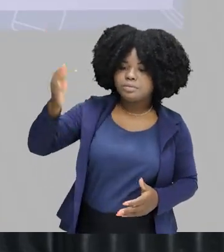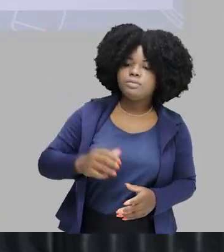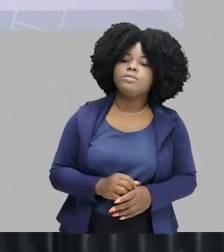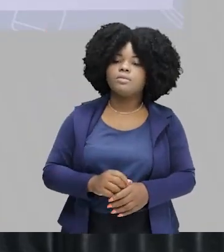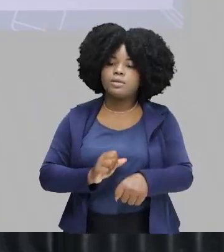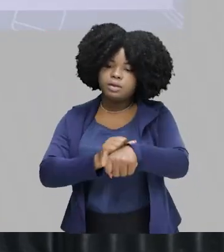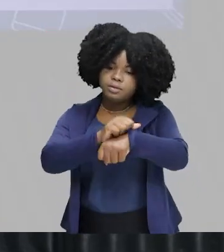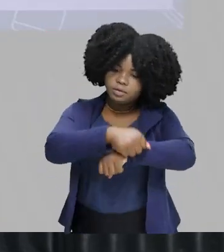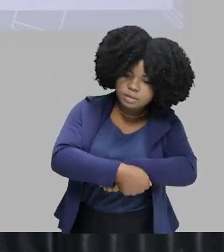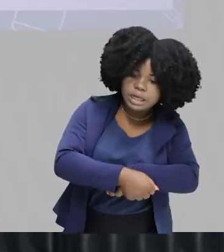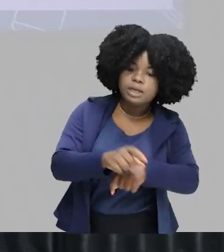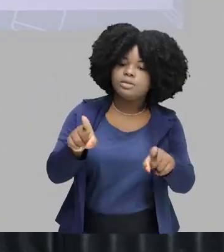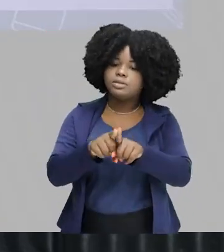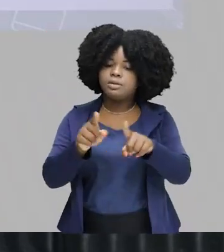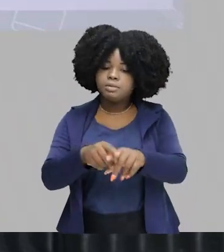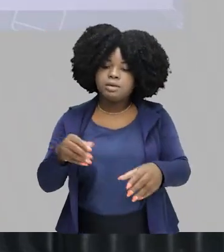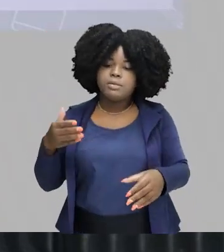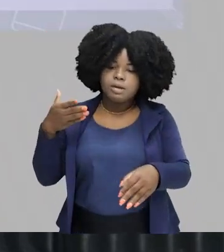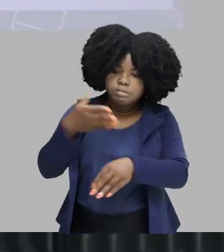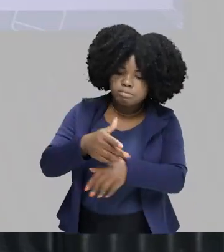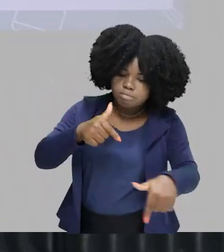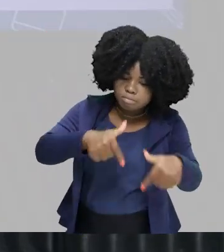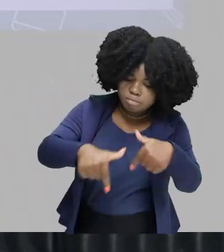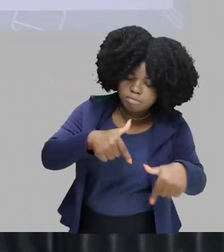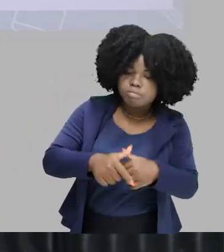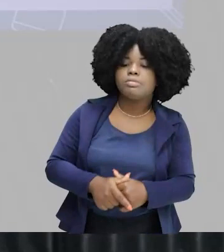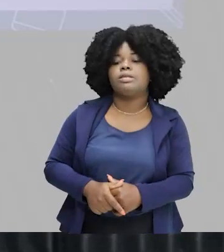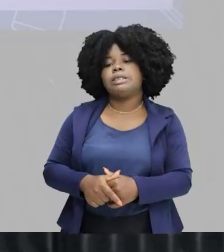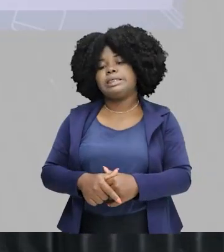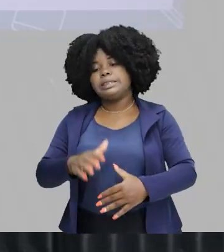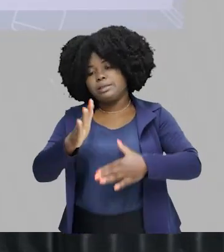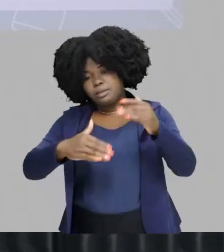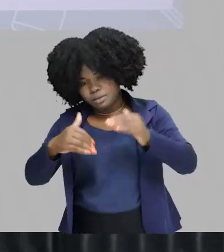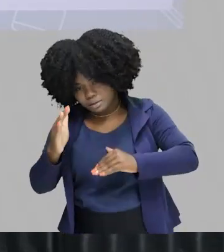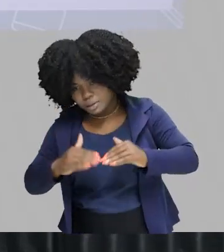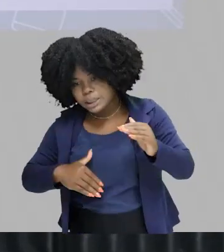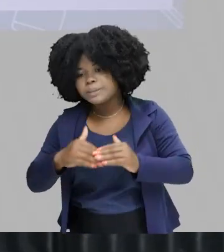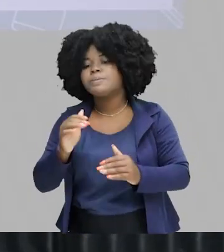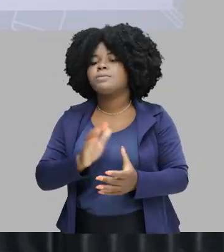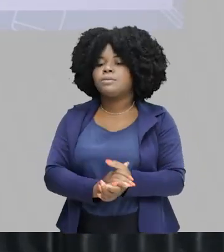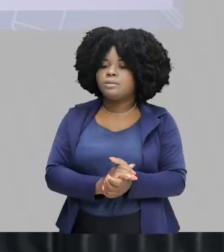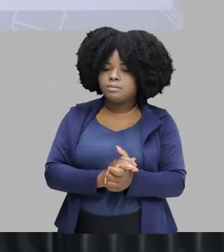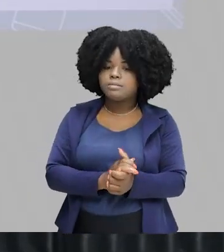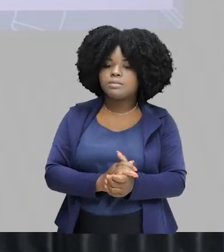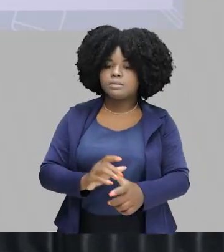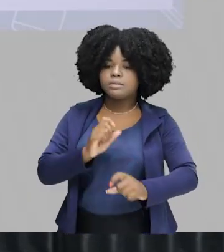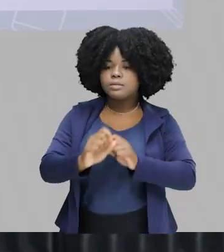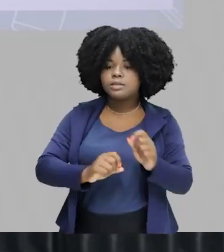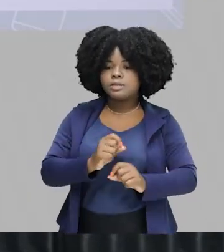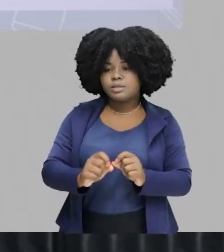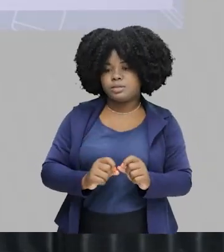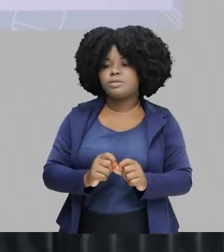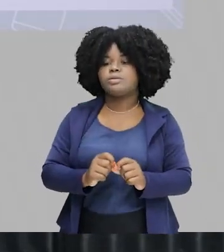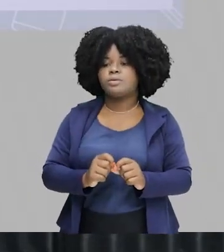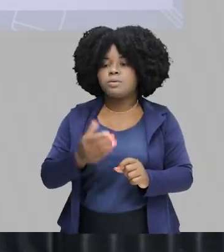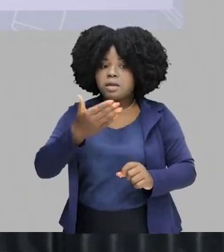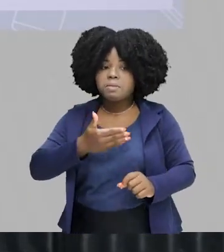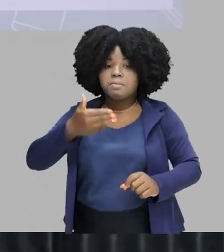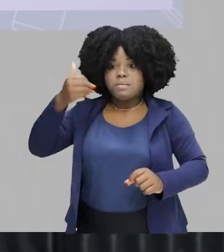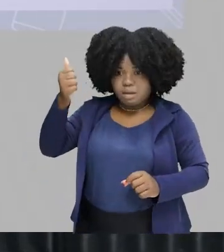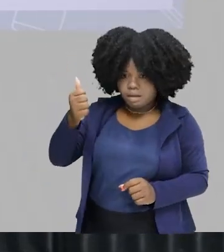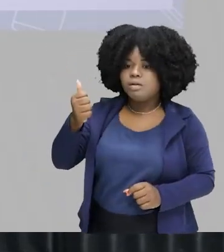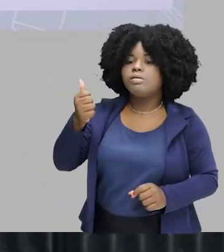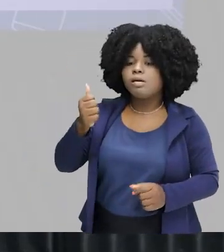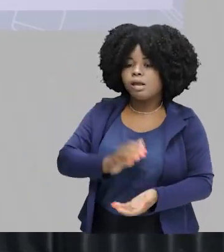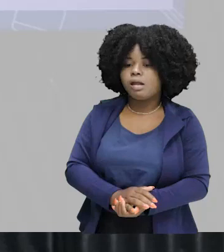mercado de trabalho. E geralmente essas profissões são profissões que têm prestígio social. São profissões que a maioria das pessoas elas também